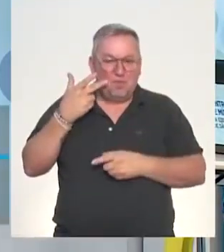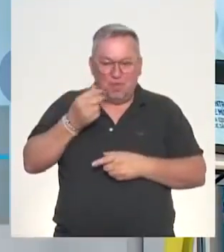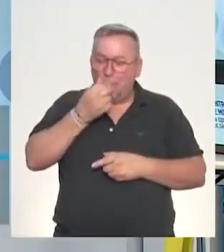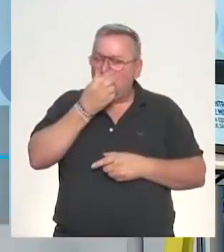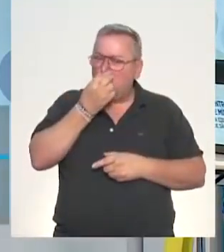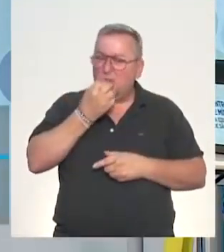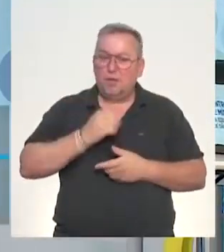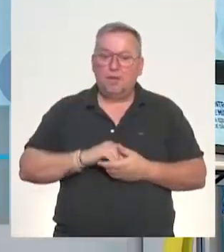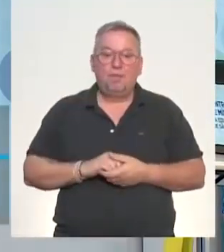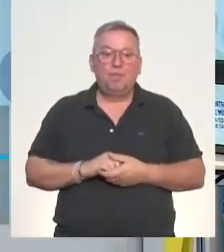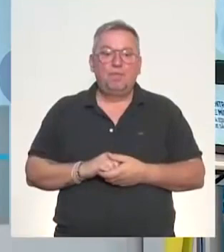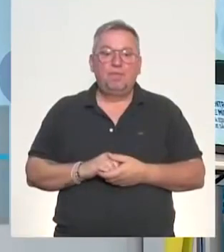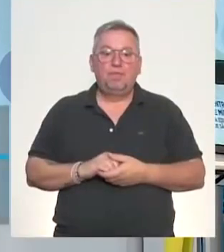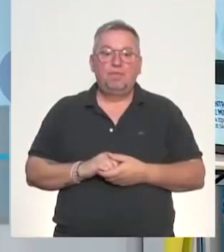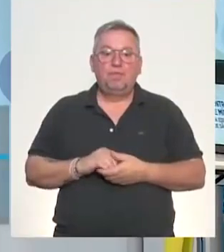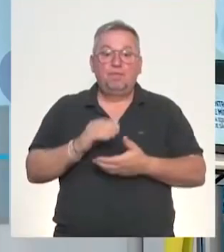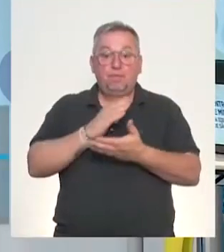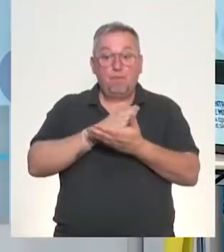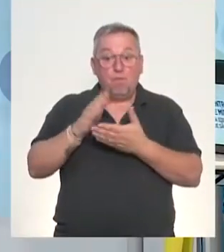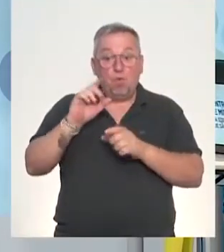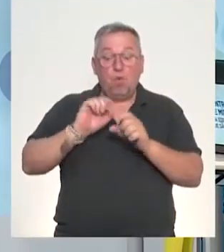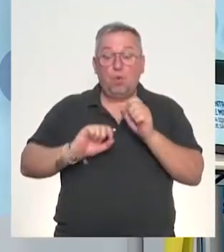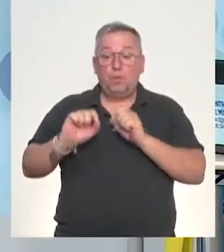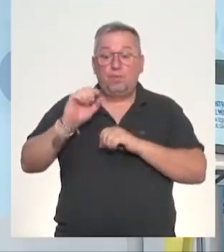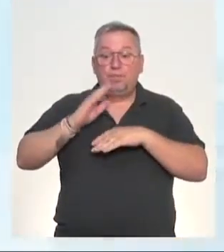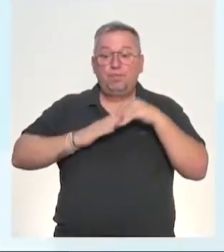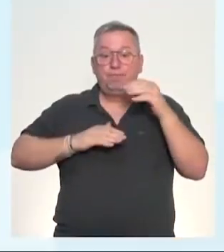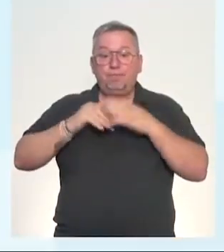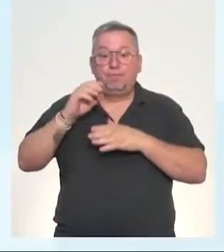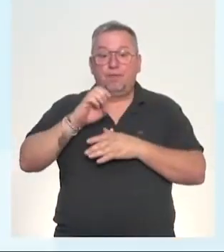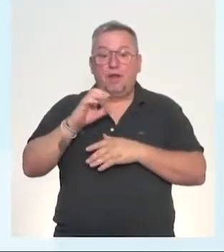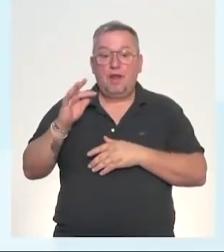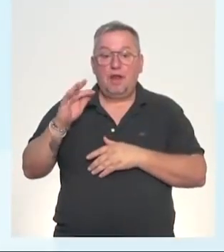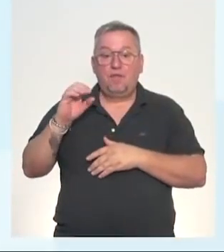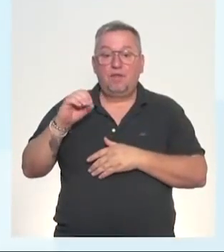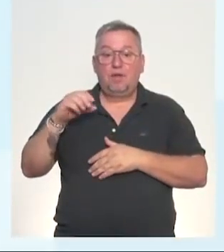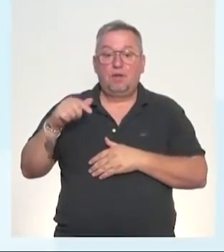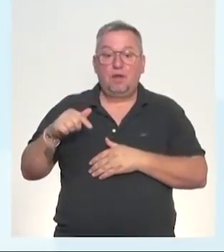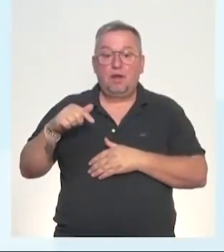sequências numéricas. Tudo bem? Vamos começar trabalhando a nossa habilidade